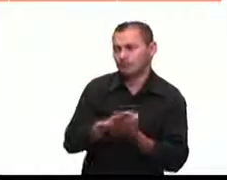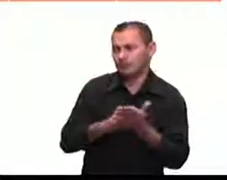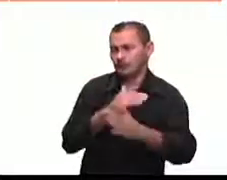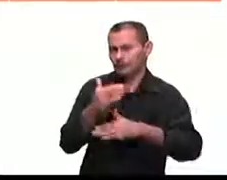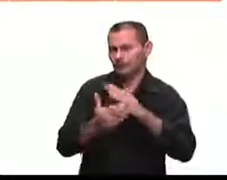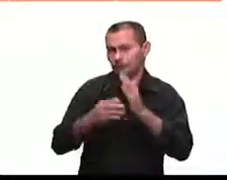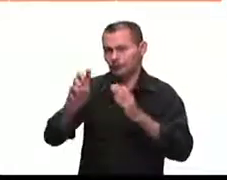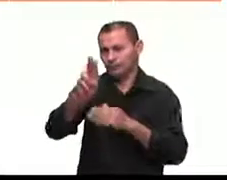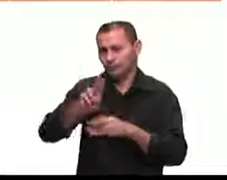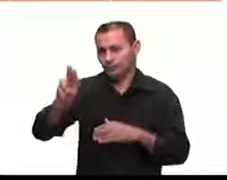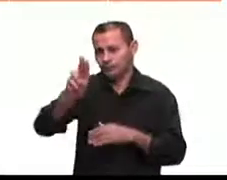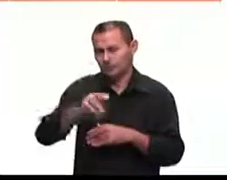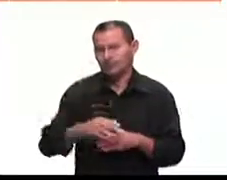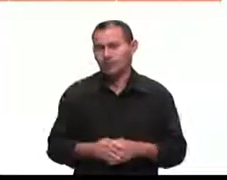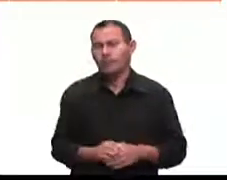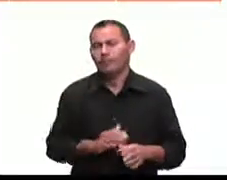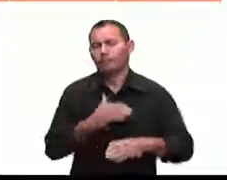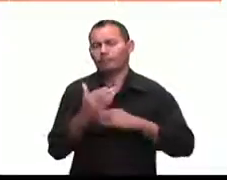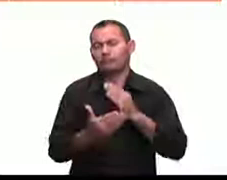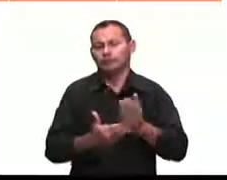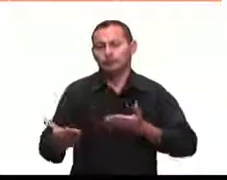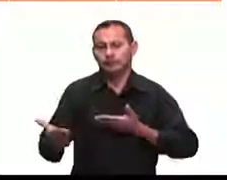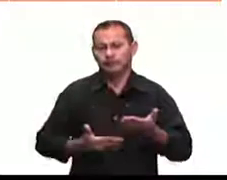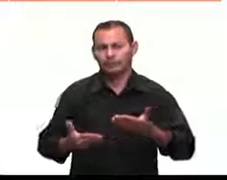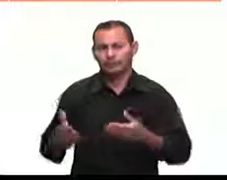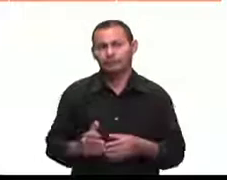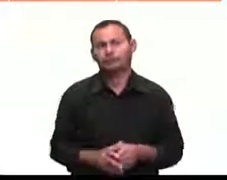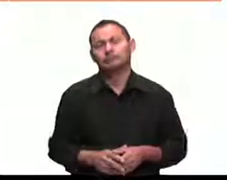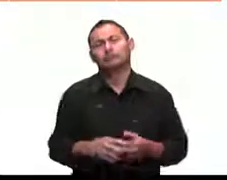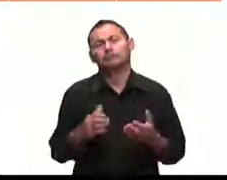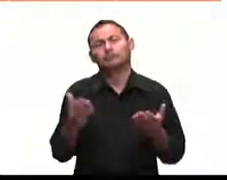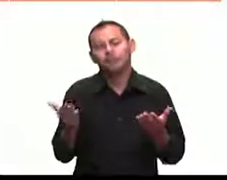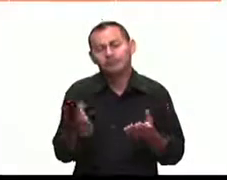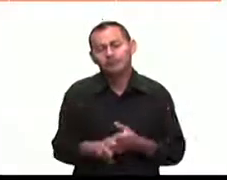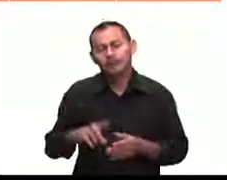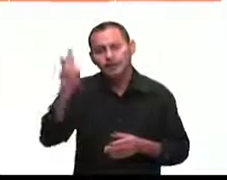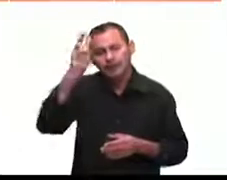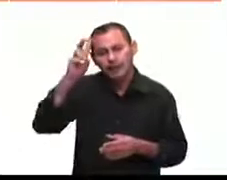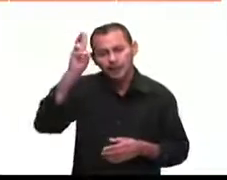todos utilizam todos os serviços. Então,